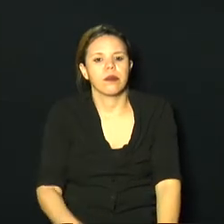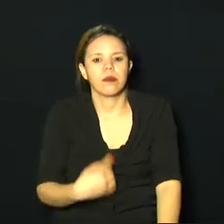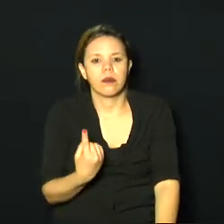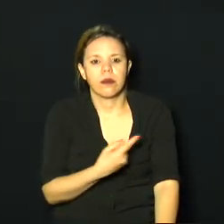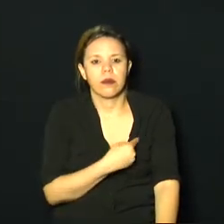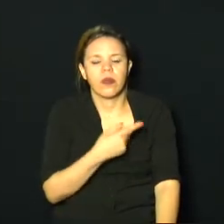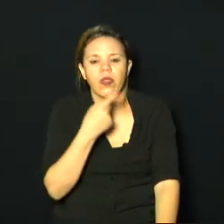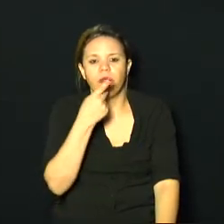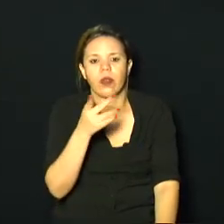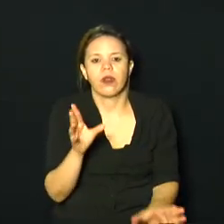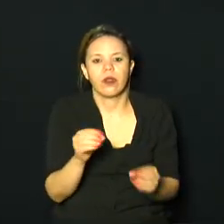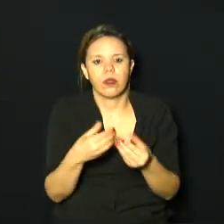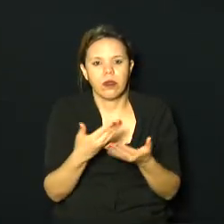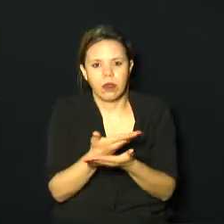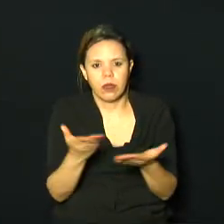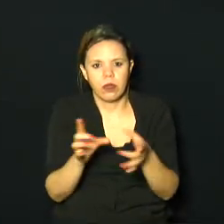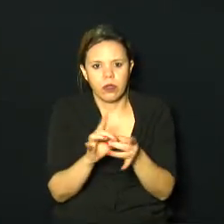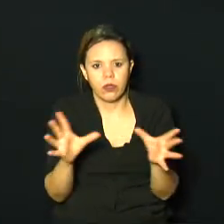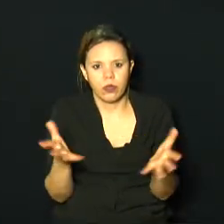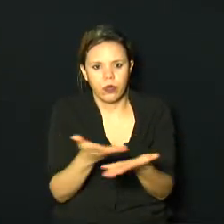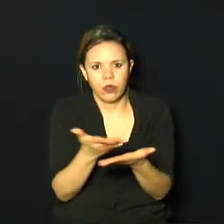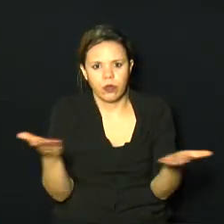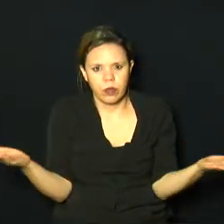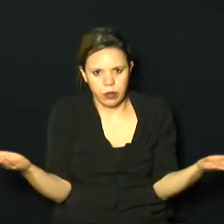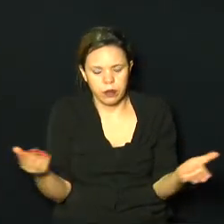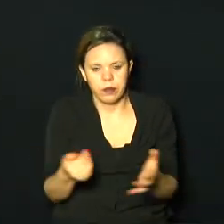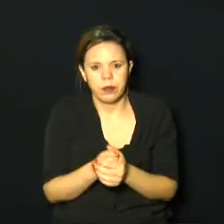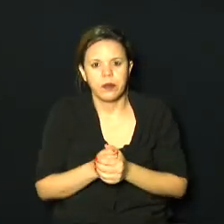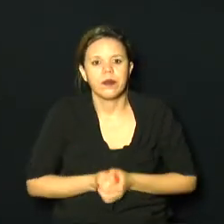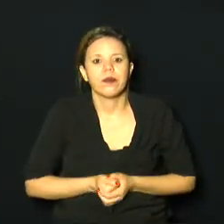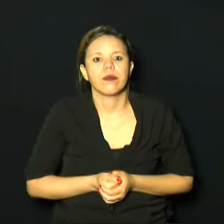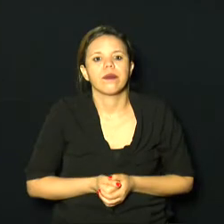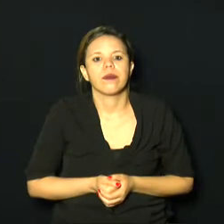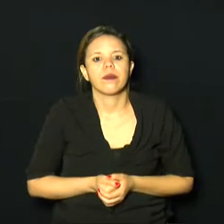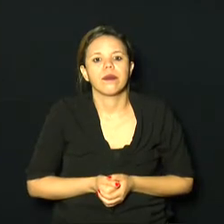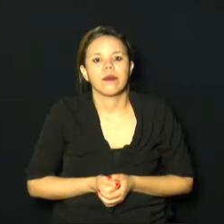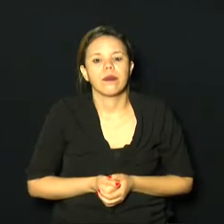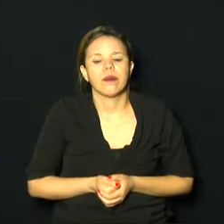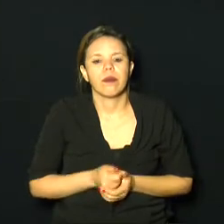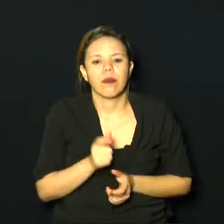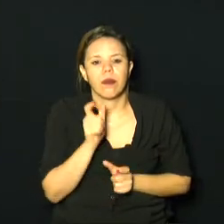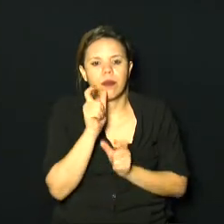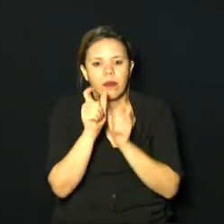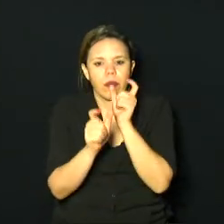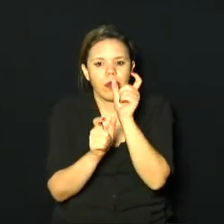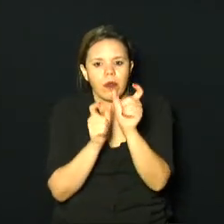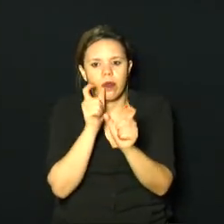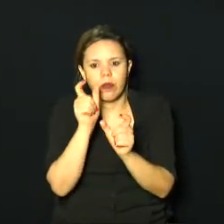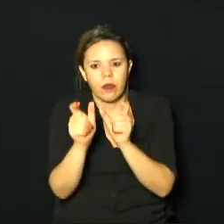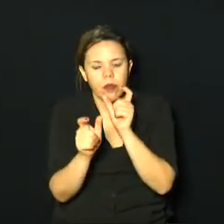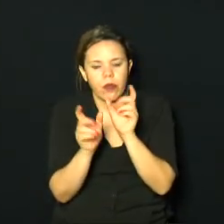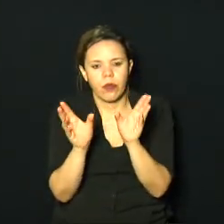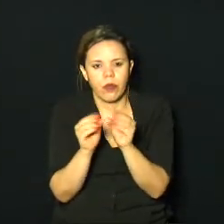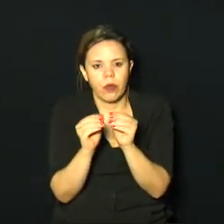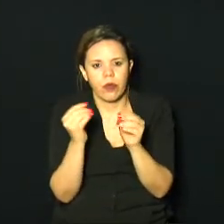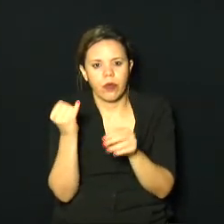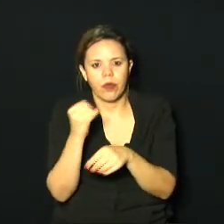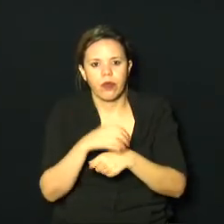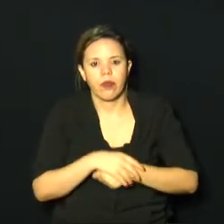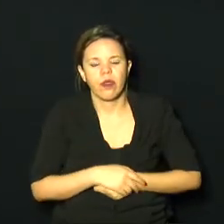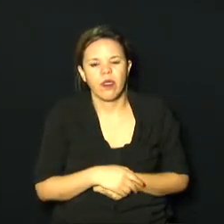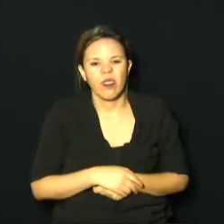à disposição de todos vocês. Essas são as minhas breves